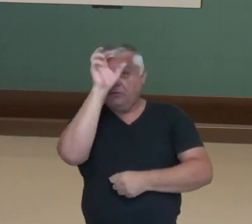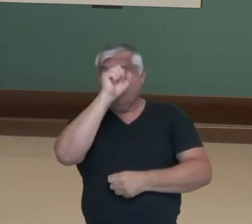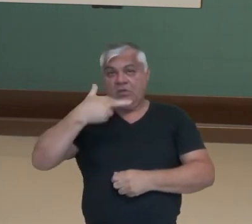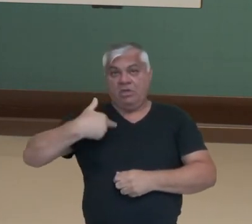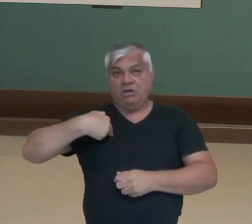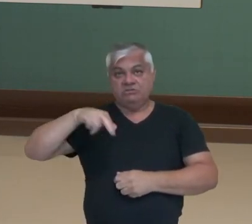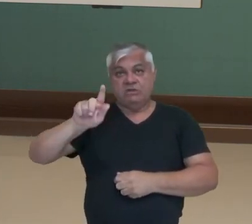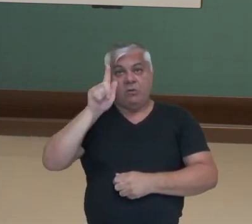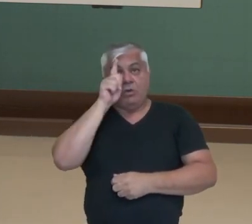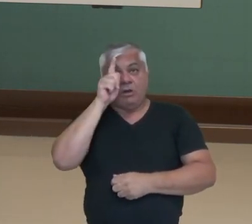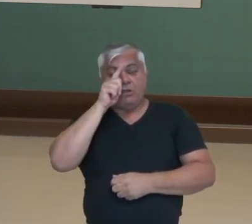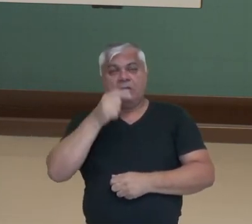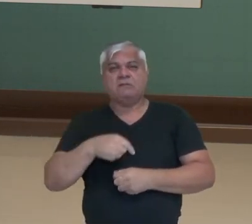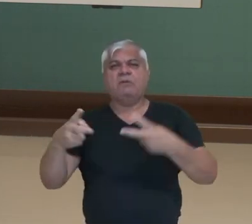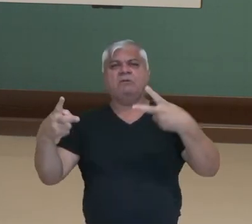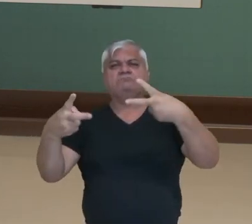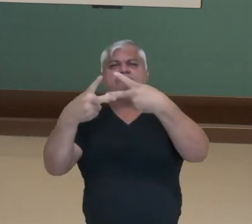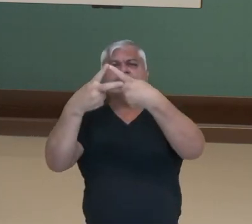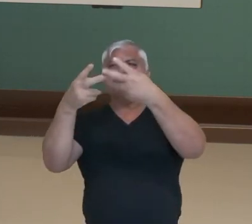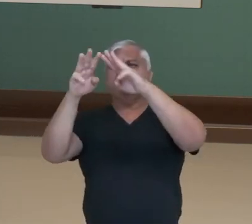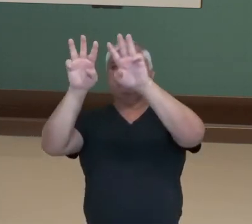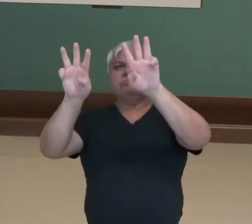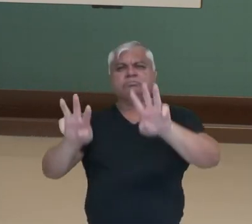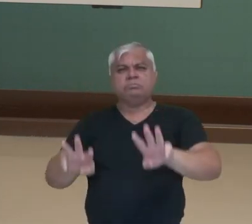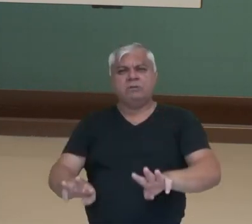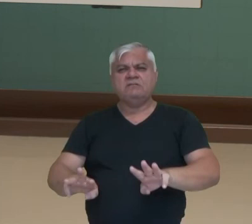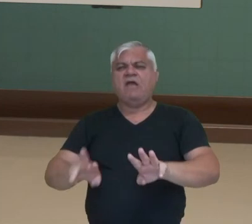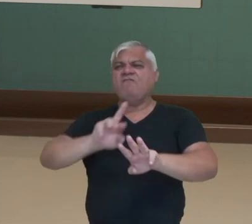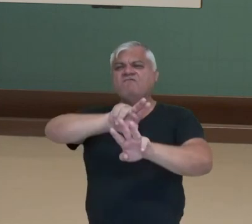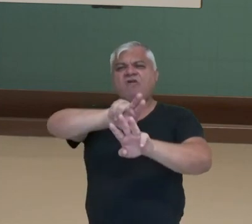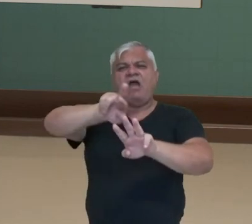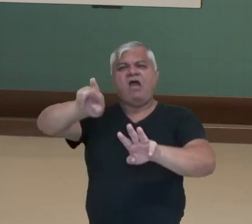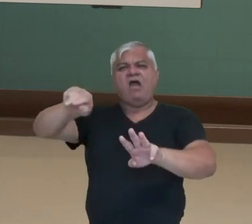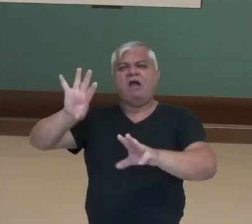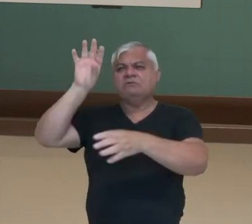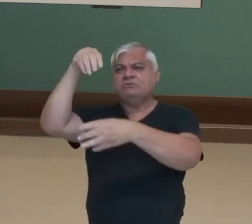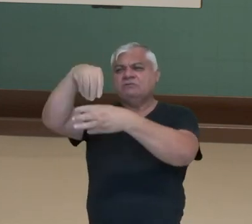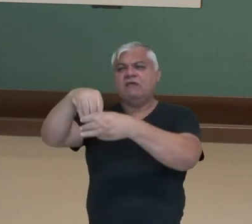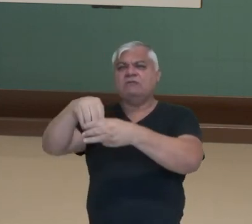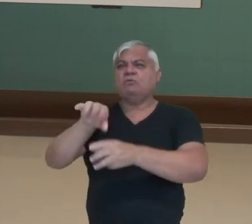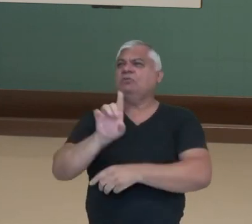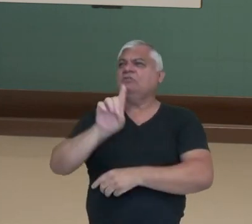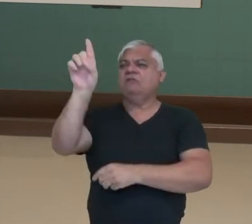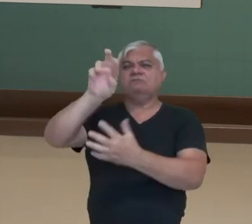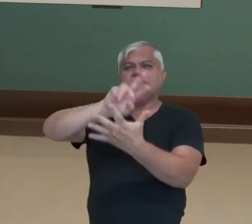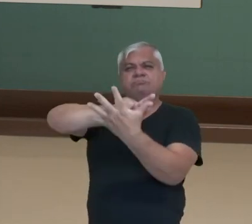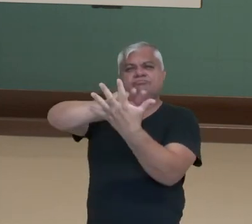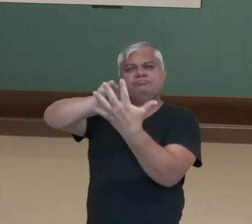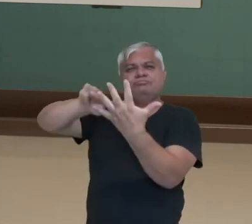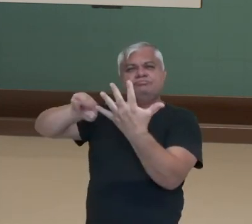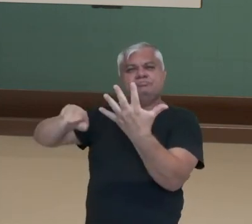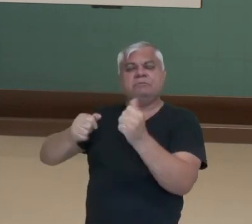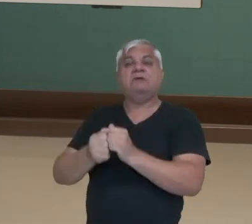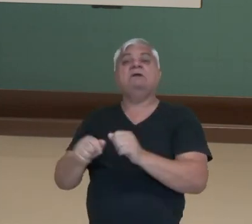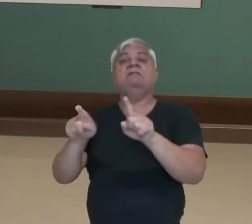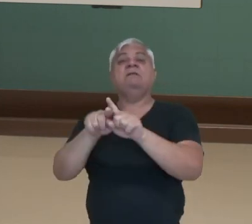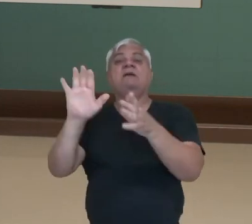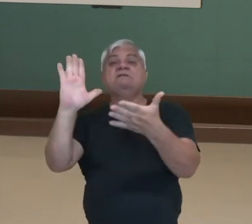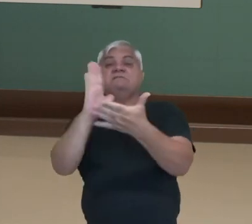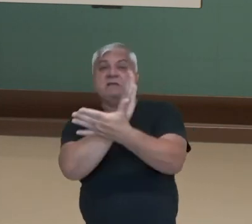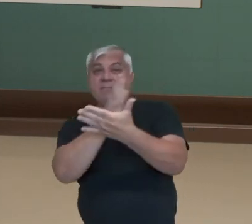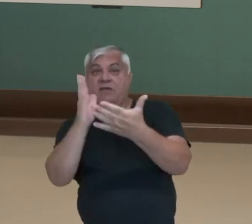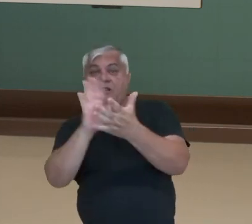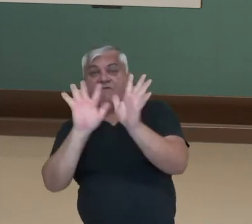religião, sobre o panteão, né? O que é panteão? Conjunto de vários deuses e como que se misturava também, né? Entre. Não se separava a